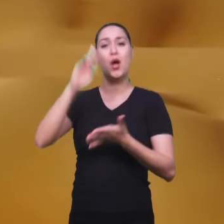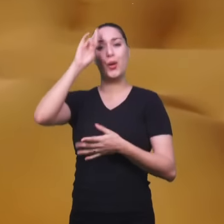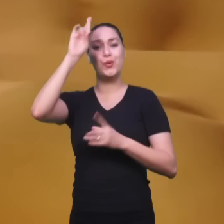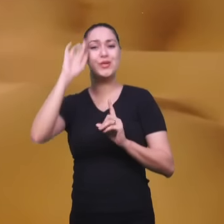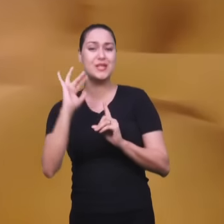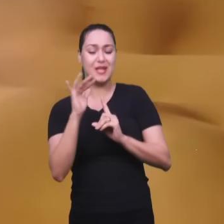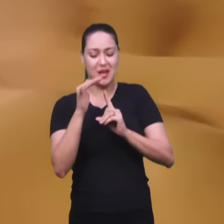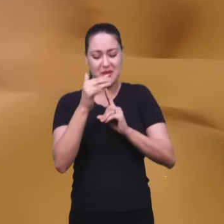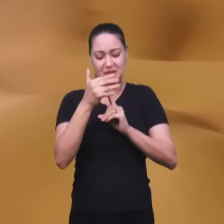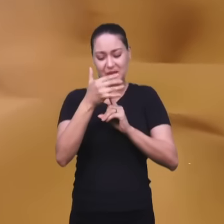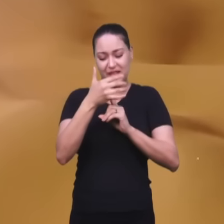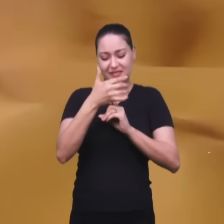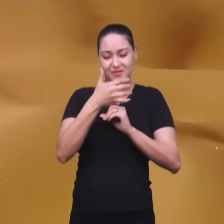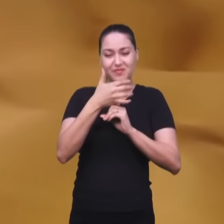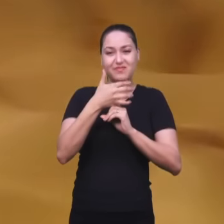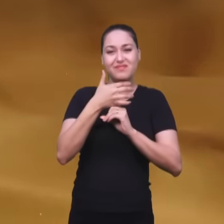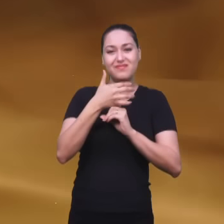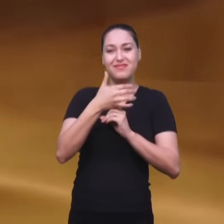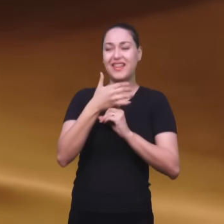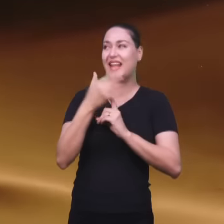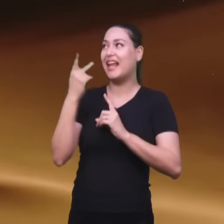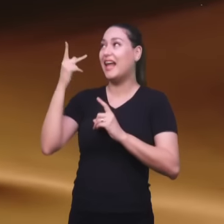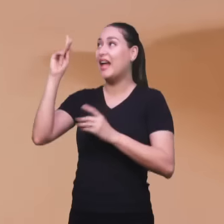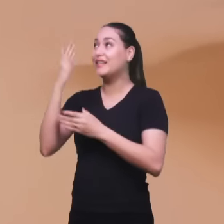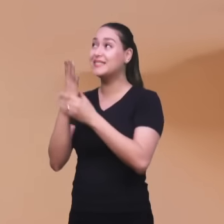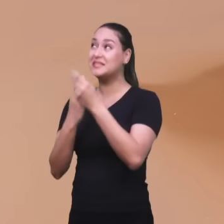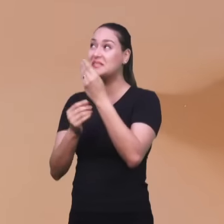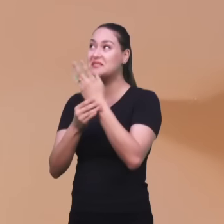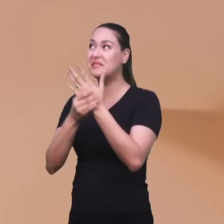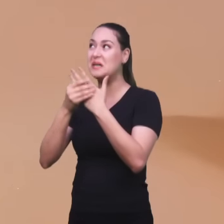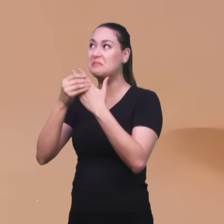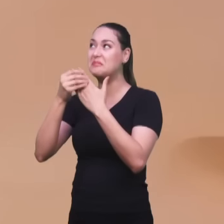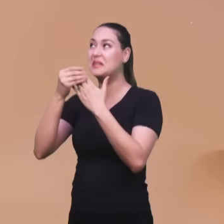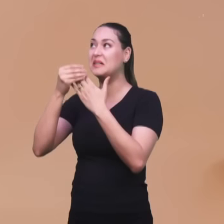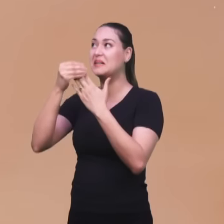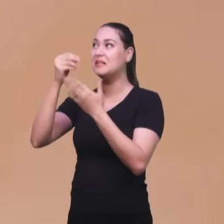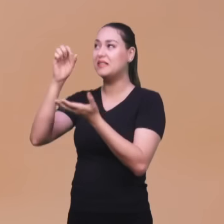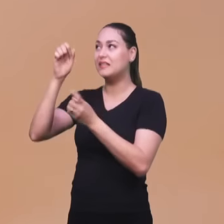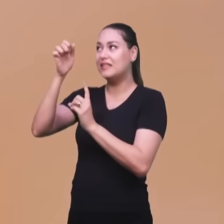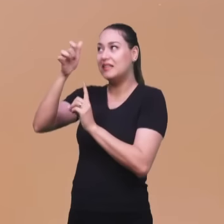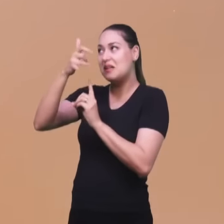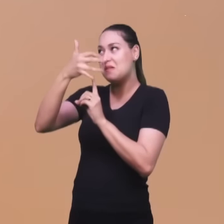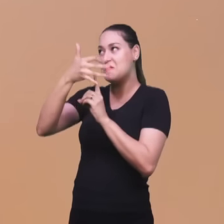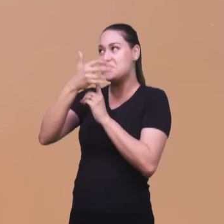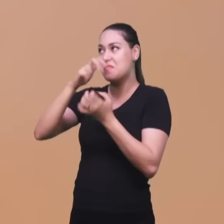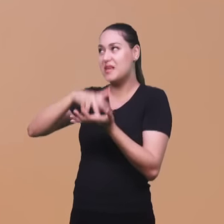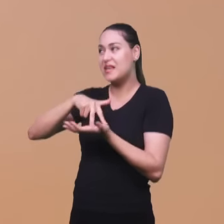cumpri Tu ali me